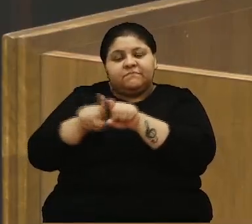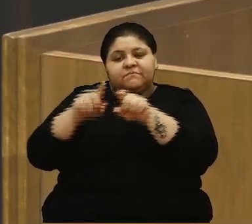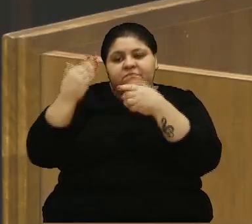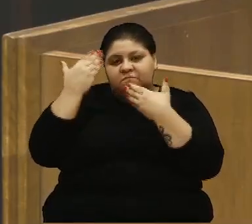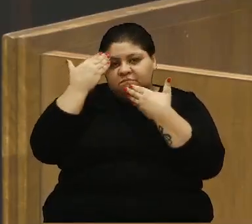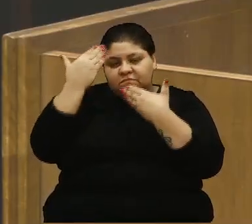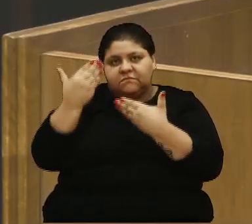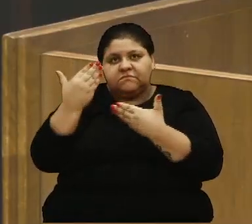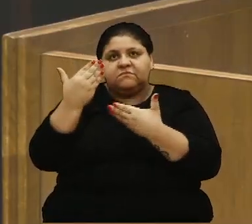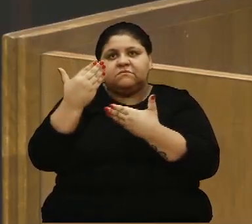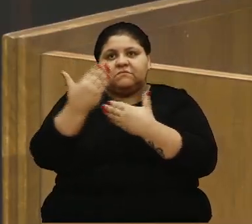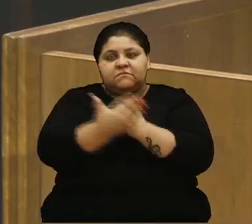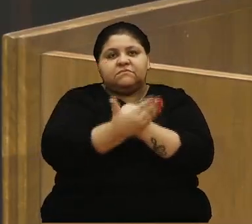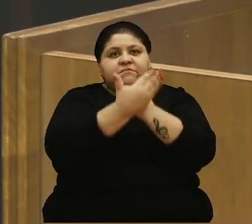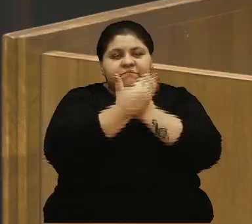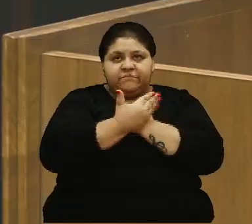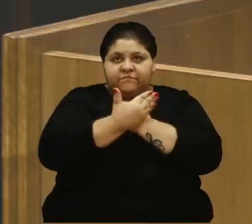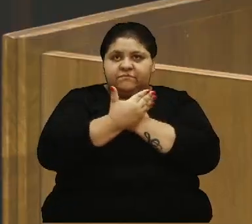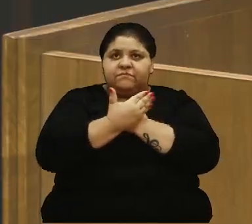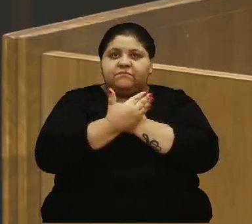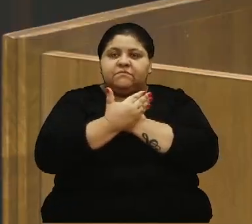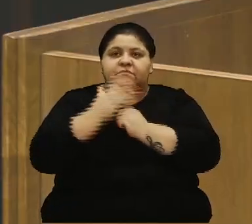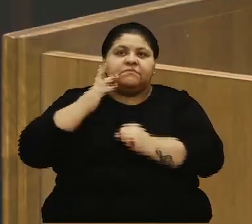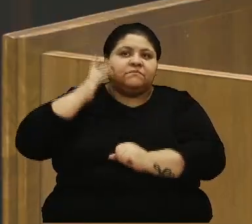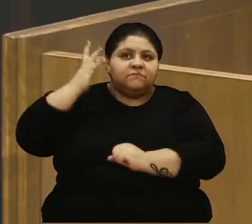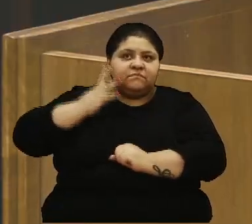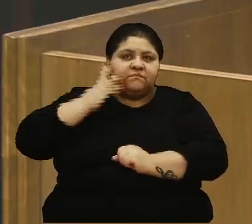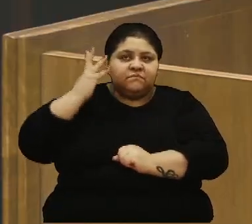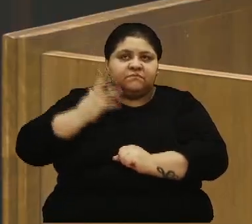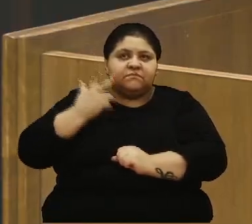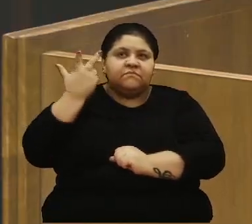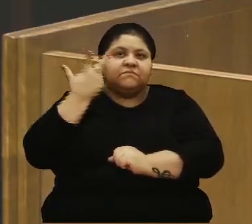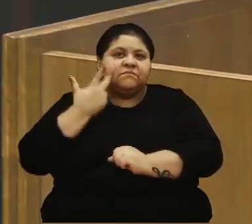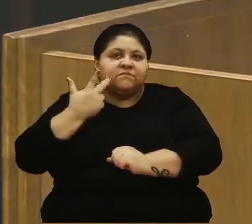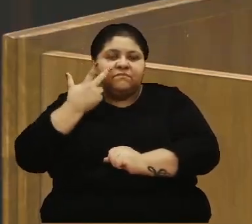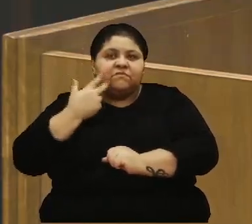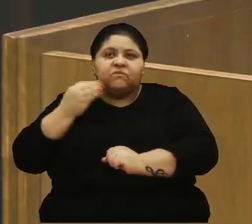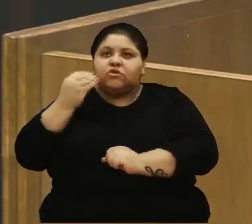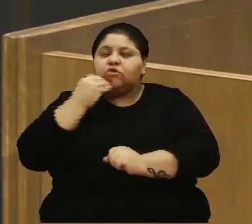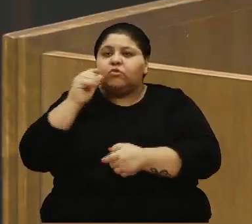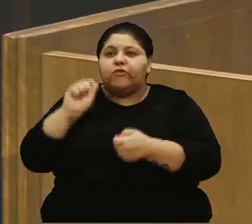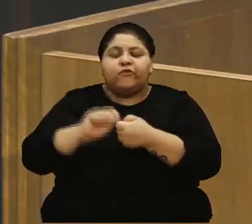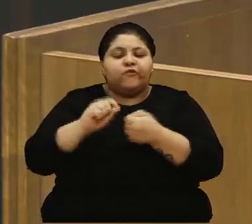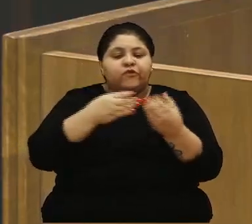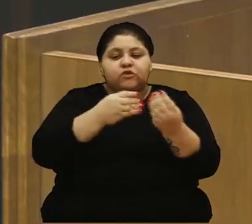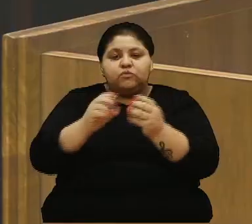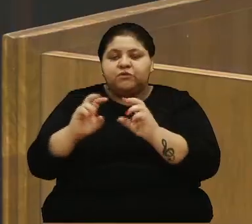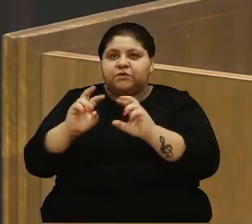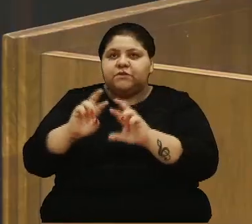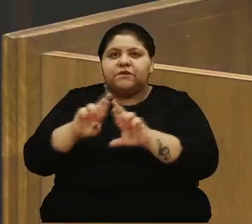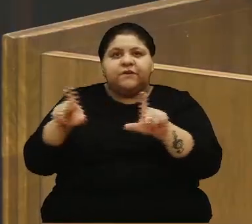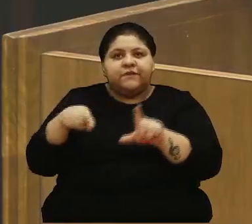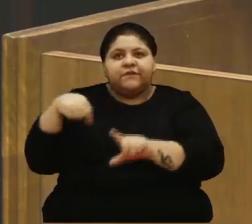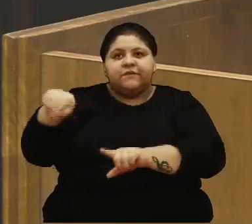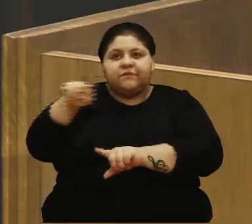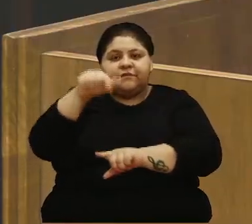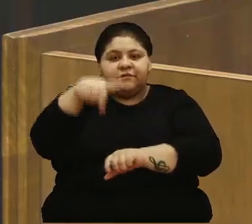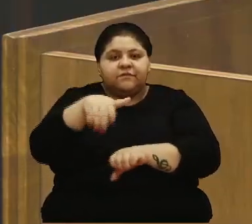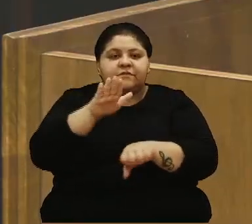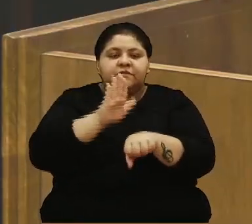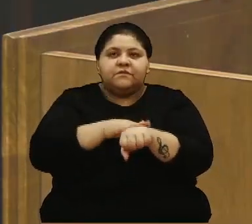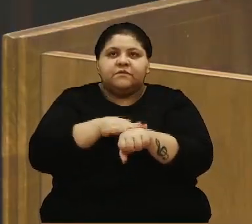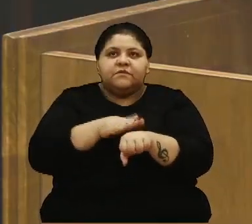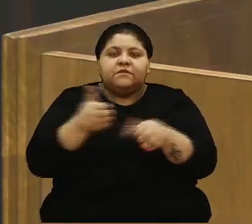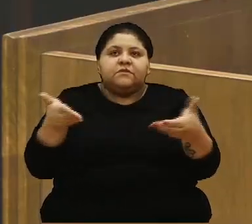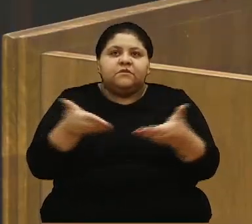agradecer por ter nos ajudado a trazer esse palestrante do Ceará, que com certeza fez muita diferença. A gente está nesse momento, né, já